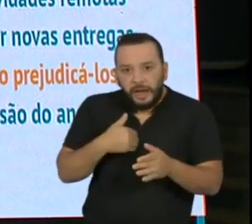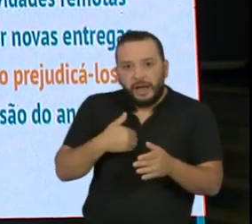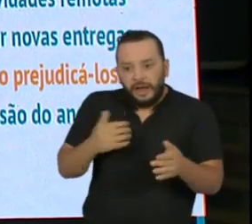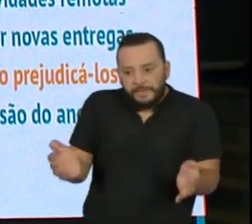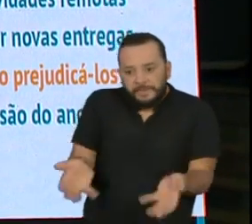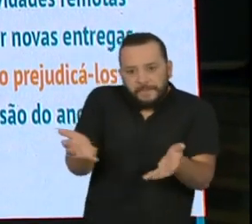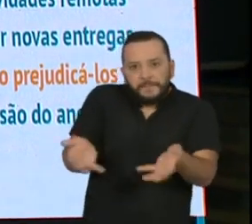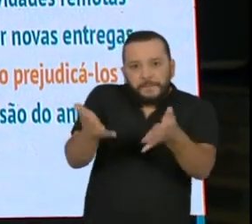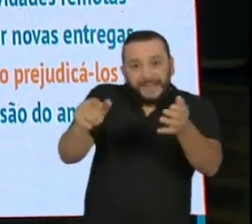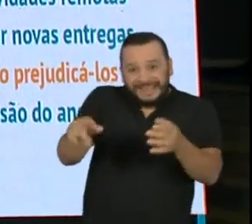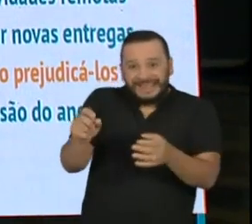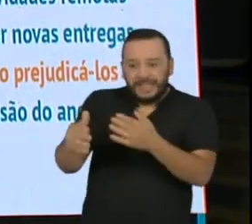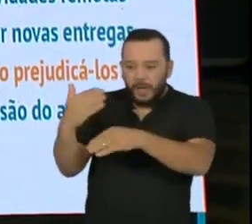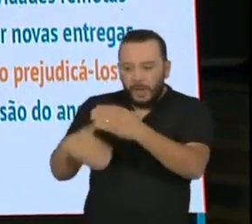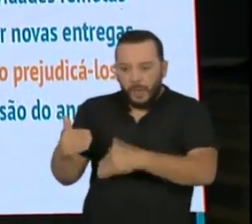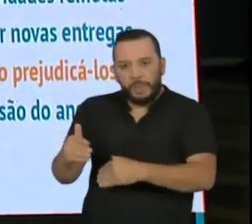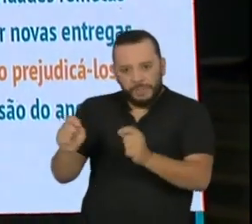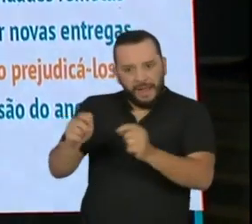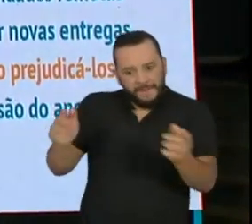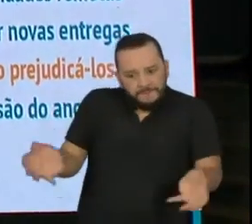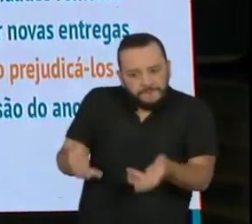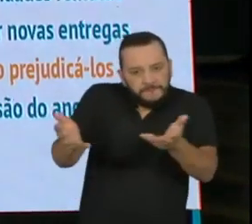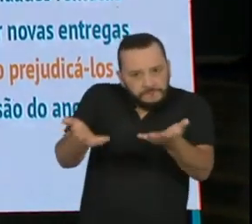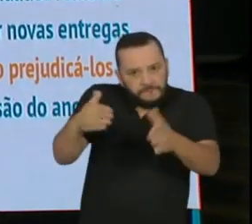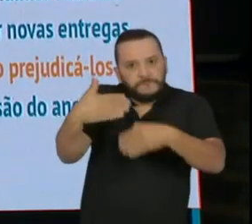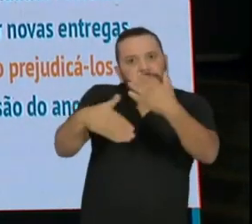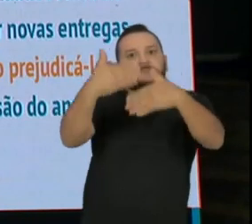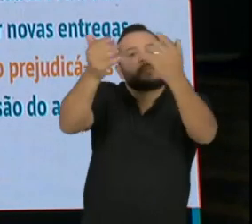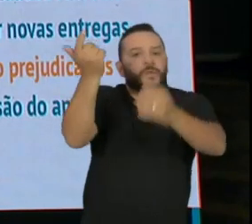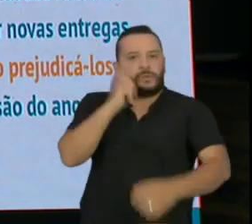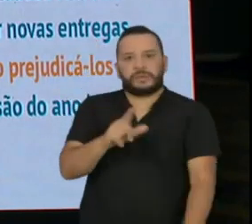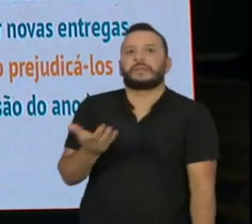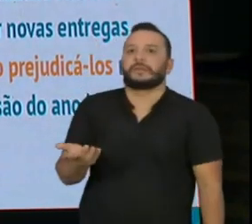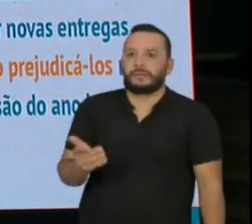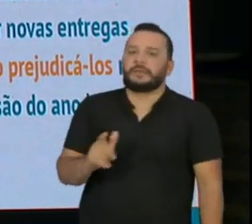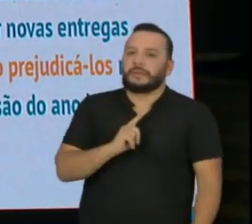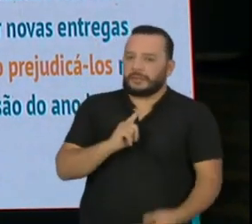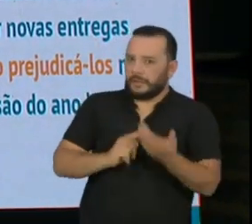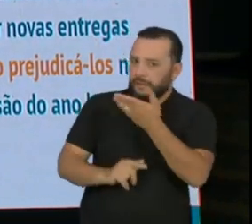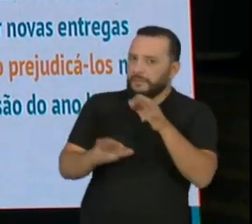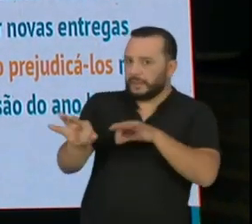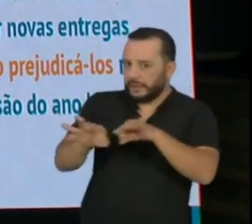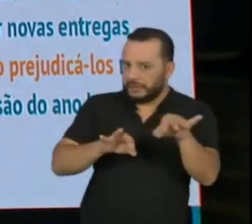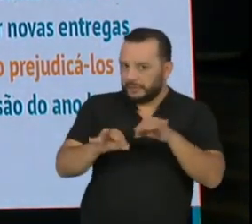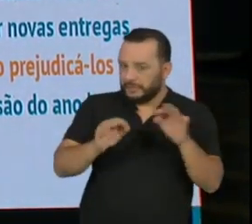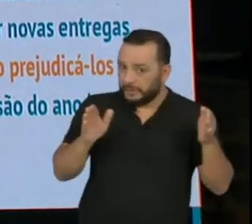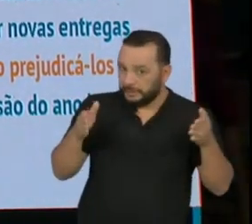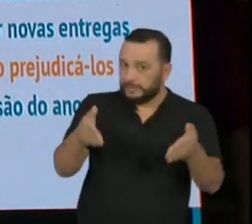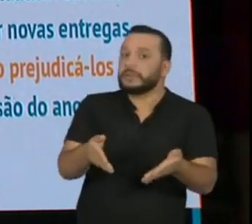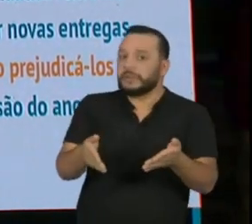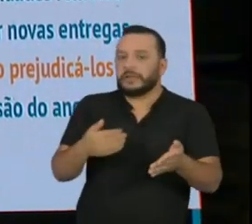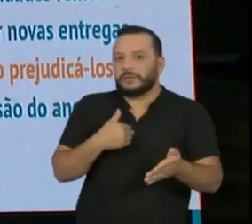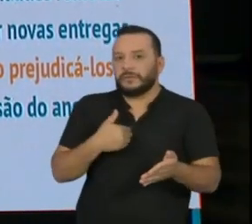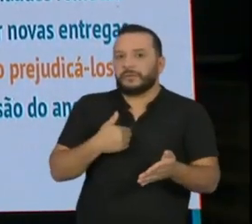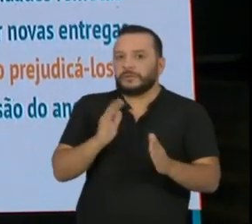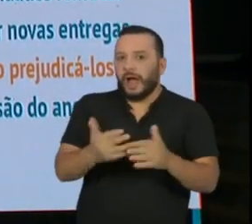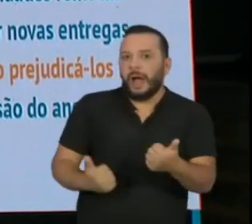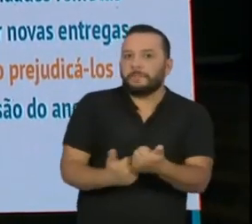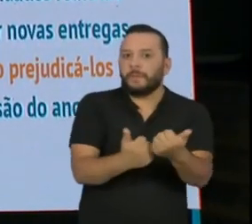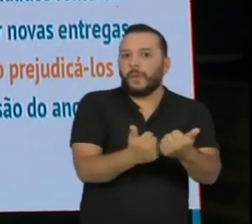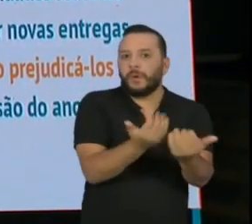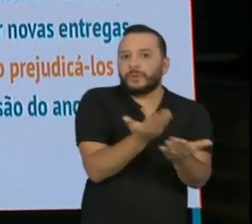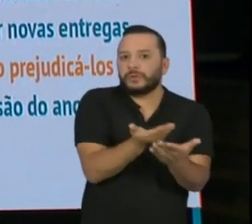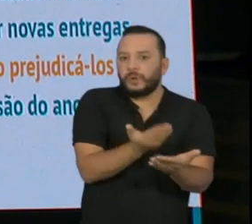saúde, inclusive nesse período gradual. Teremos um planejamento específico para reforço escolar e